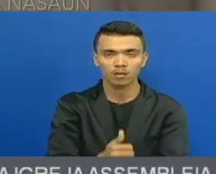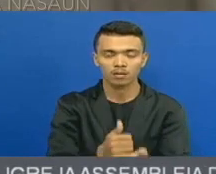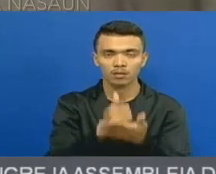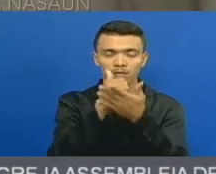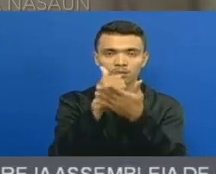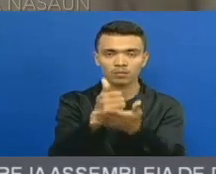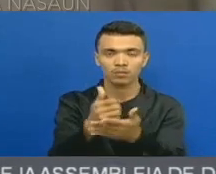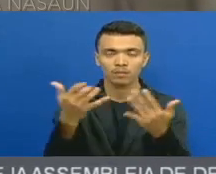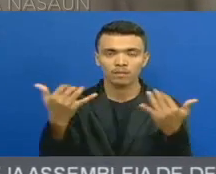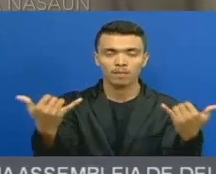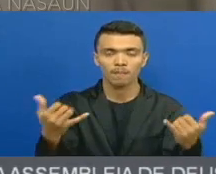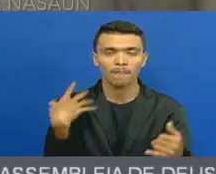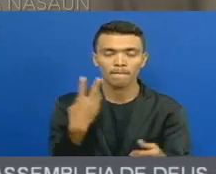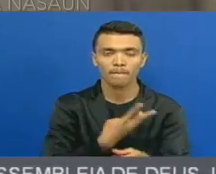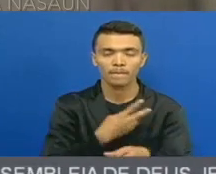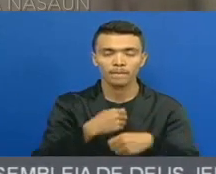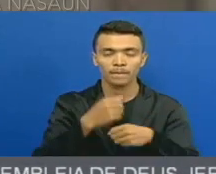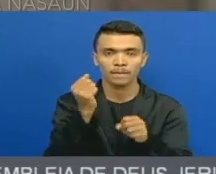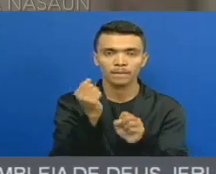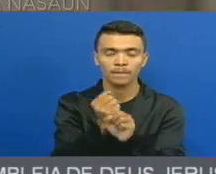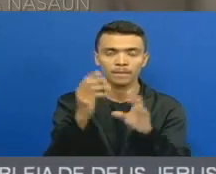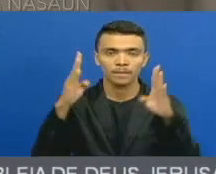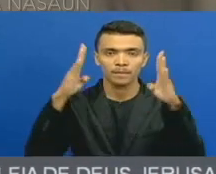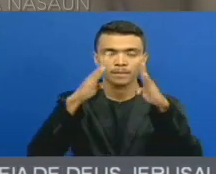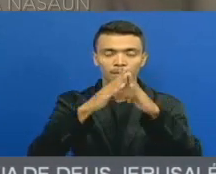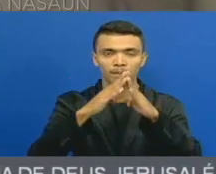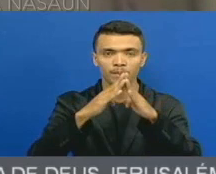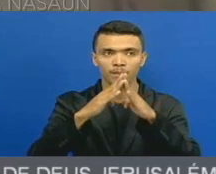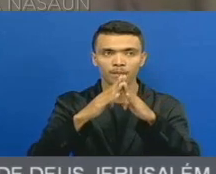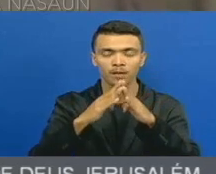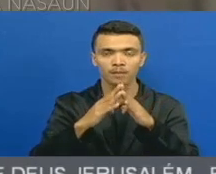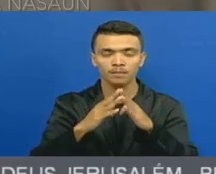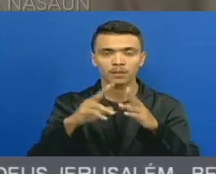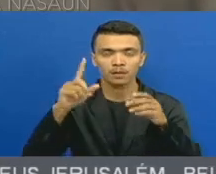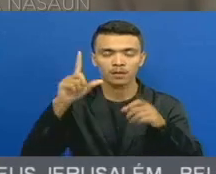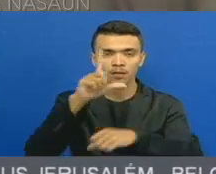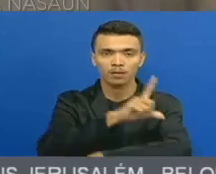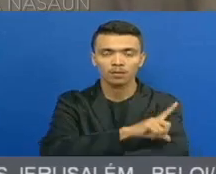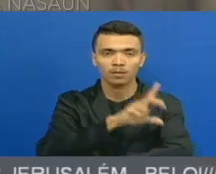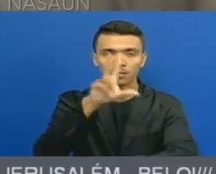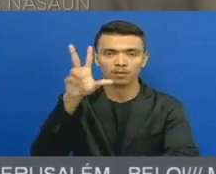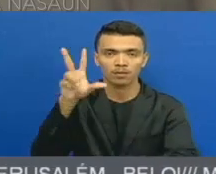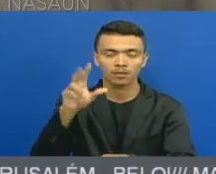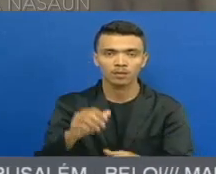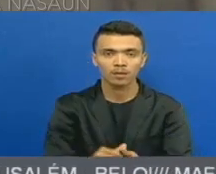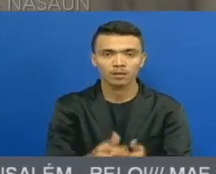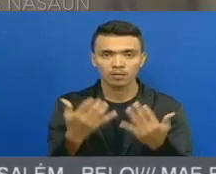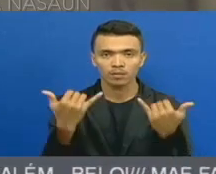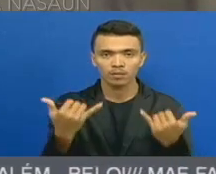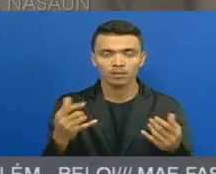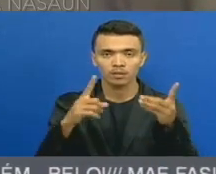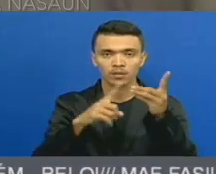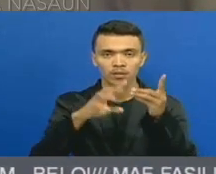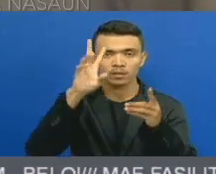rela, o rinei, está ralo ia, uma wainlete, umessa, lorontolo. Começa hoje, dia 7